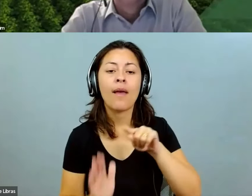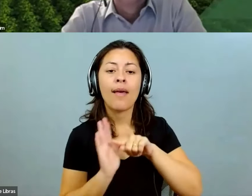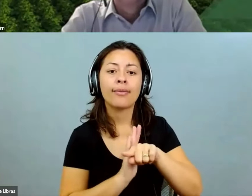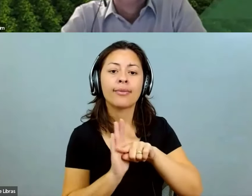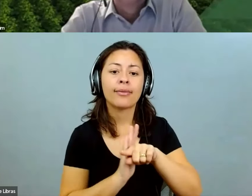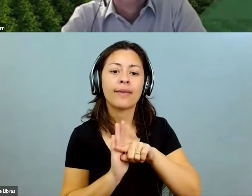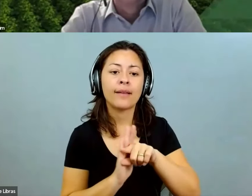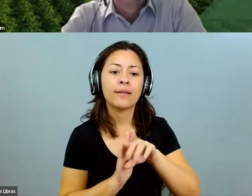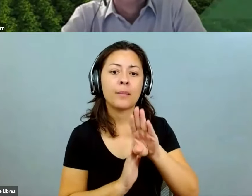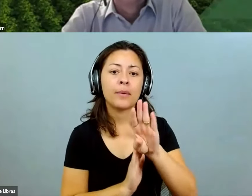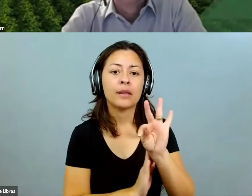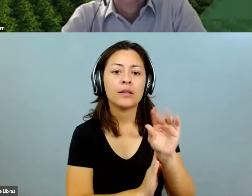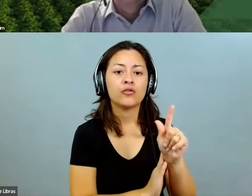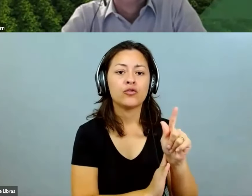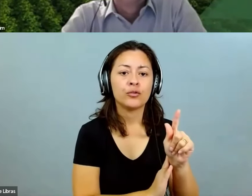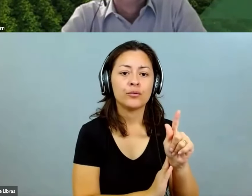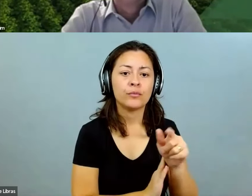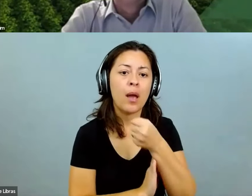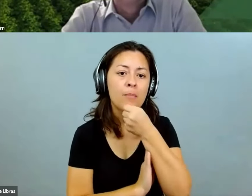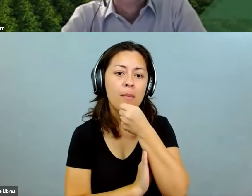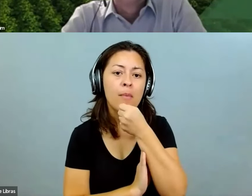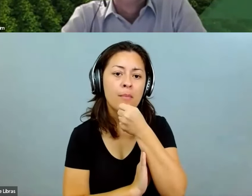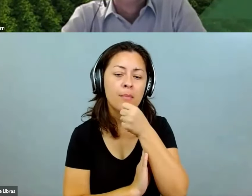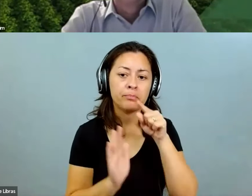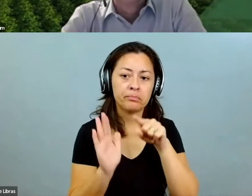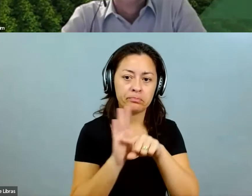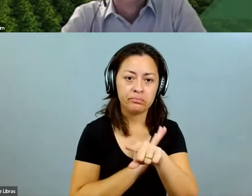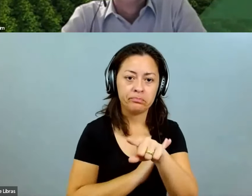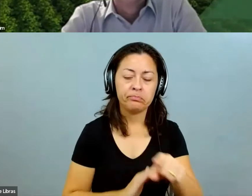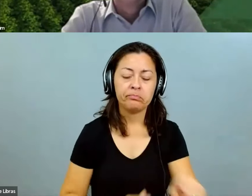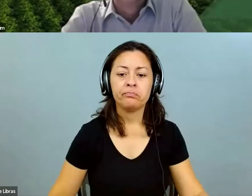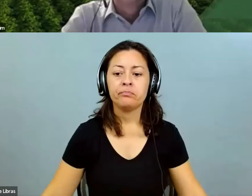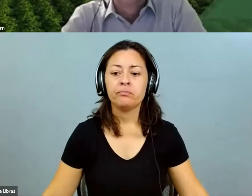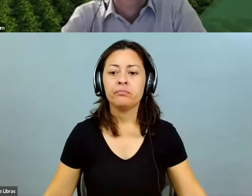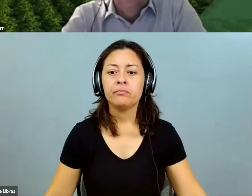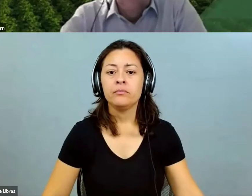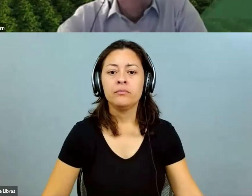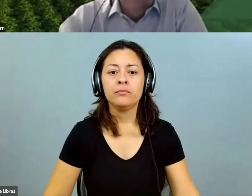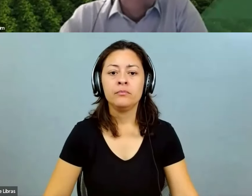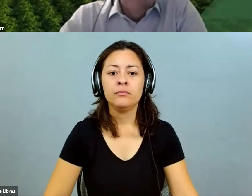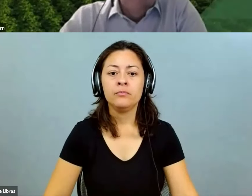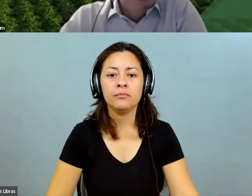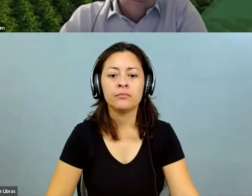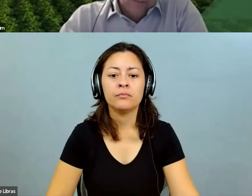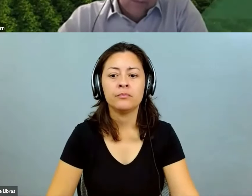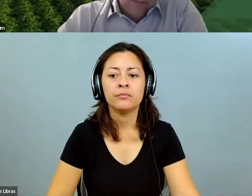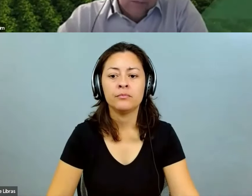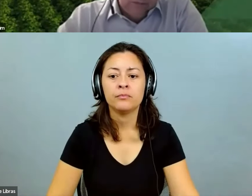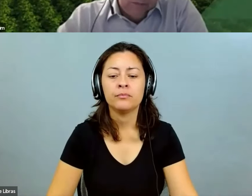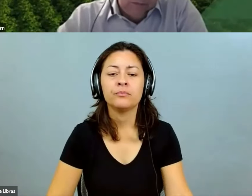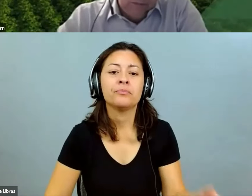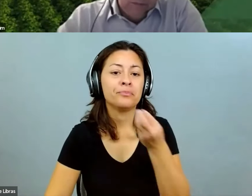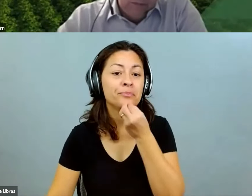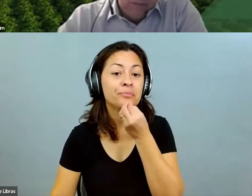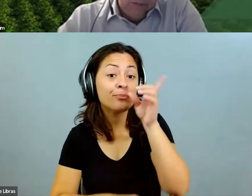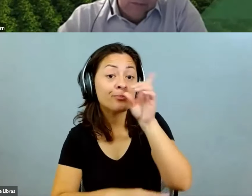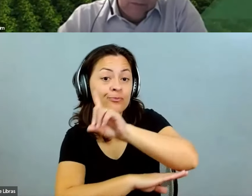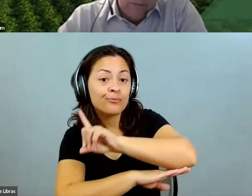do do thago será feito apenas por áudio thago pode prosseguir Olá bom dia